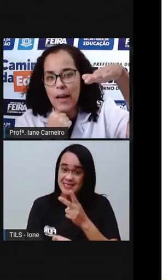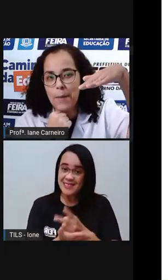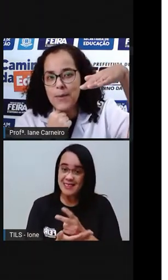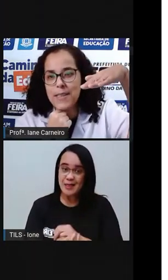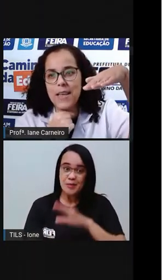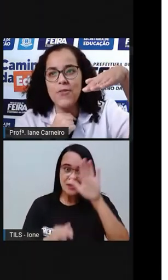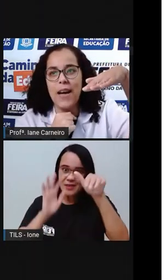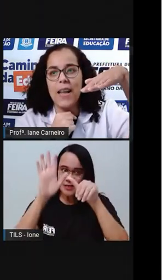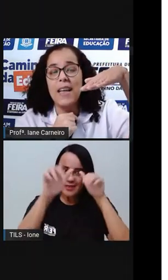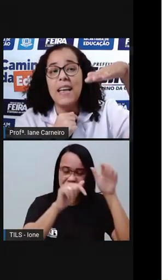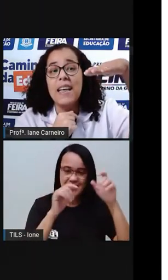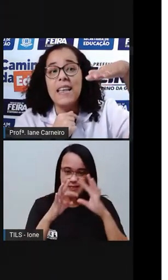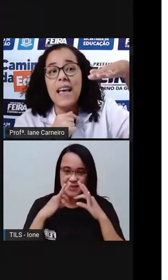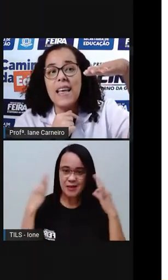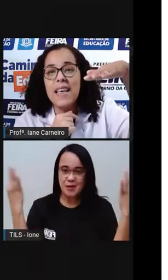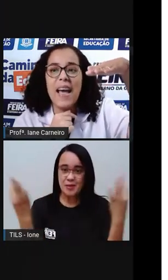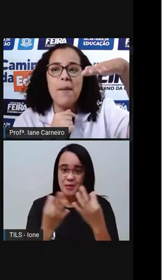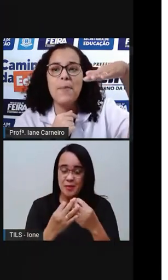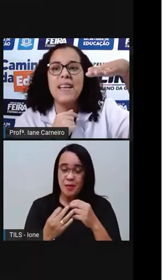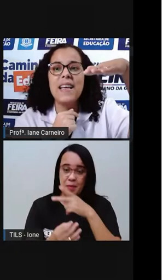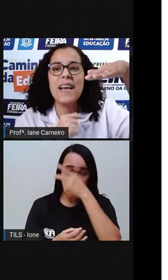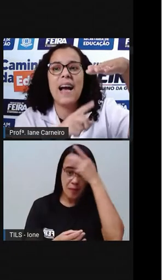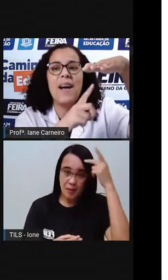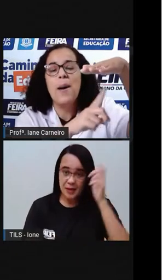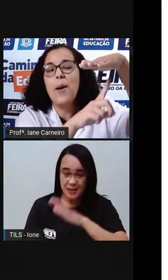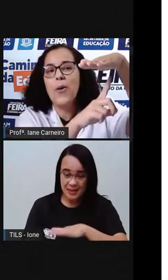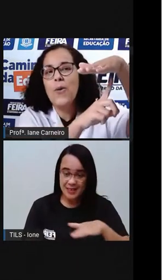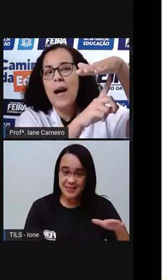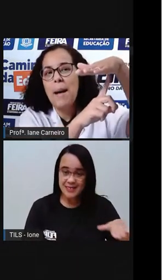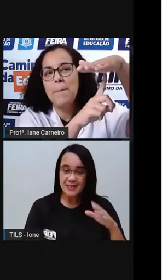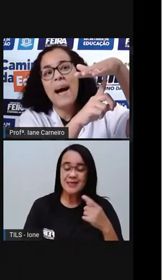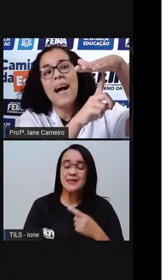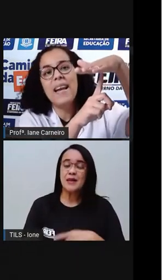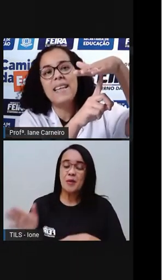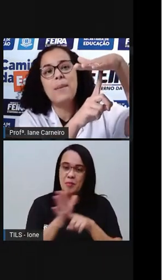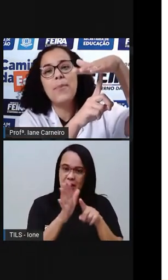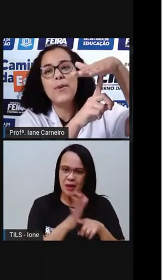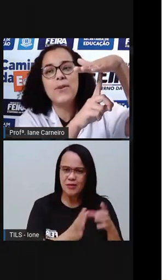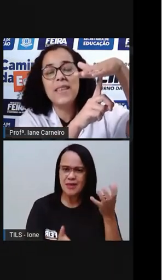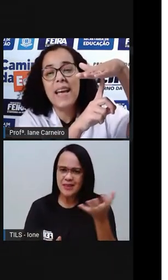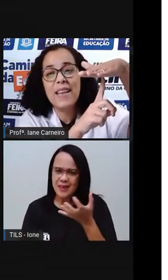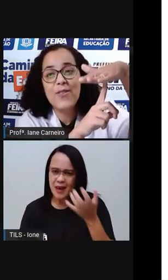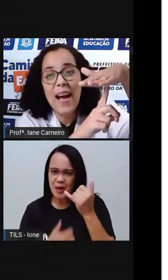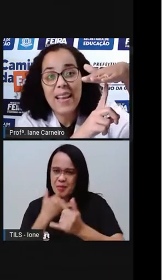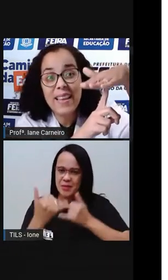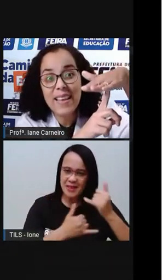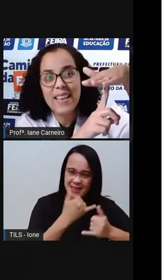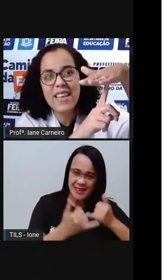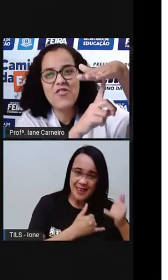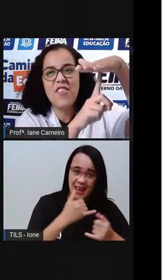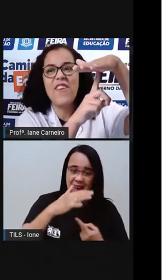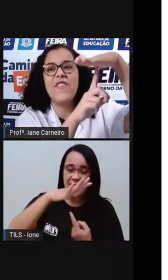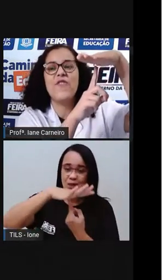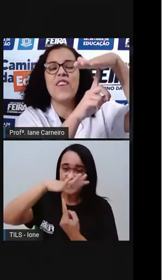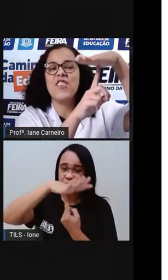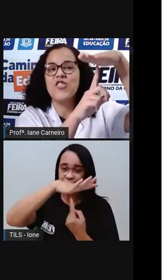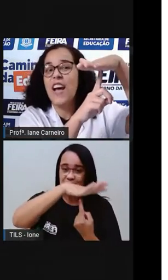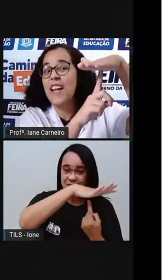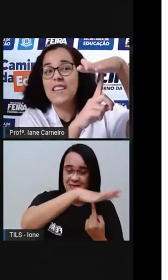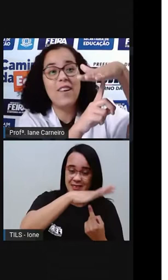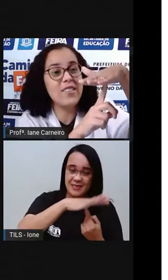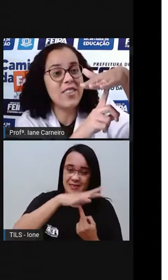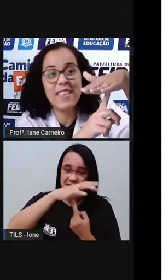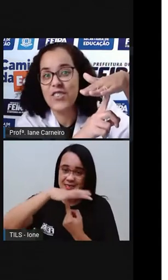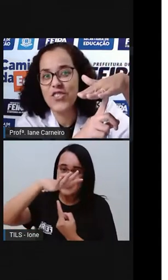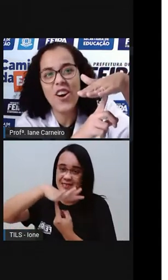coloca no você fala quem quer brincar com a parlenda põe o dedo aqui que já vai fechar